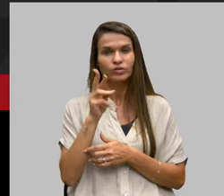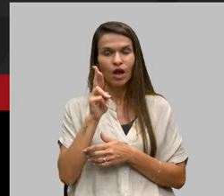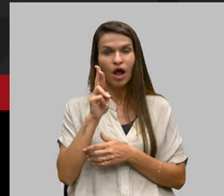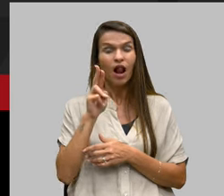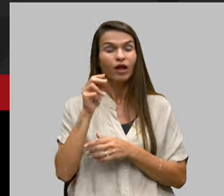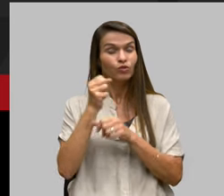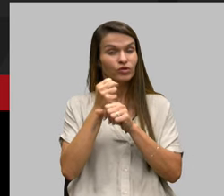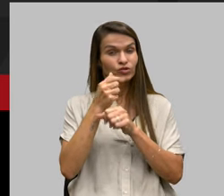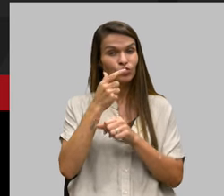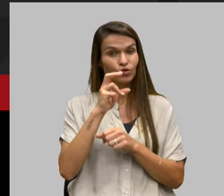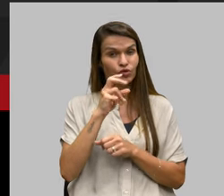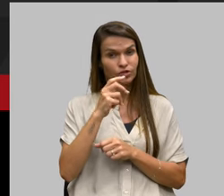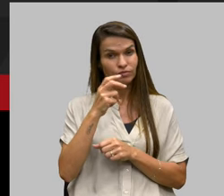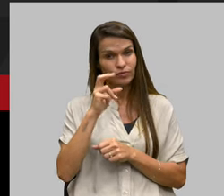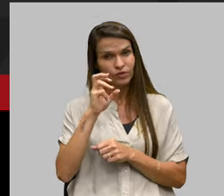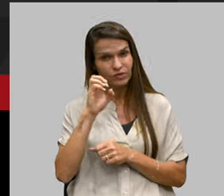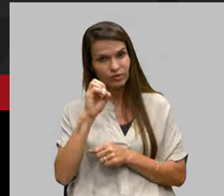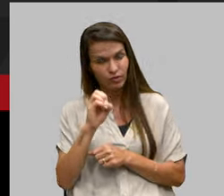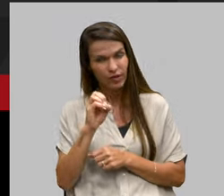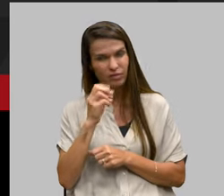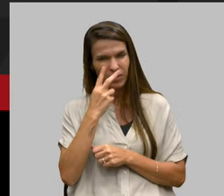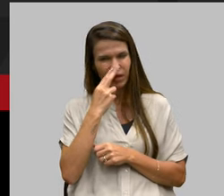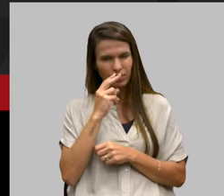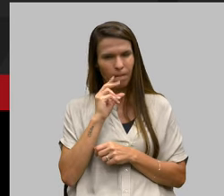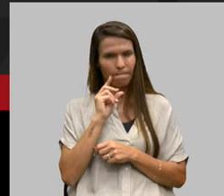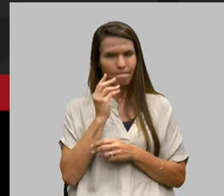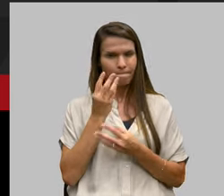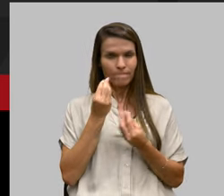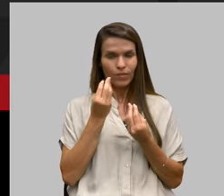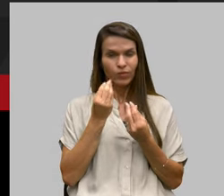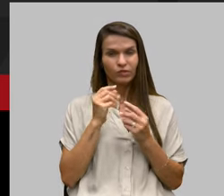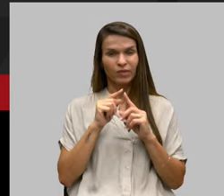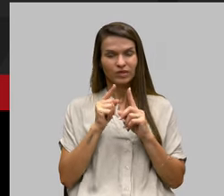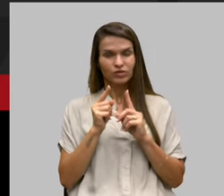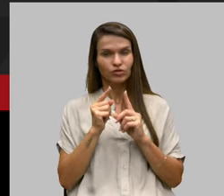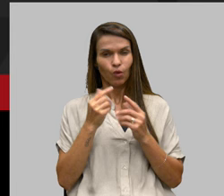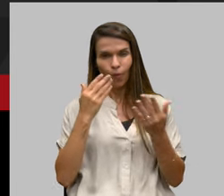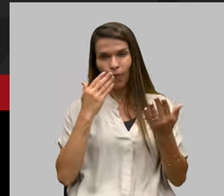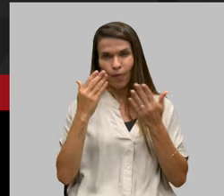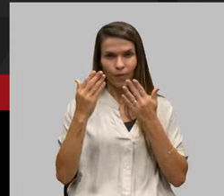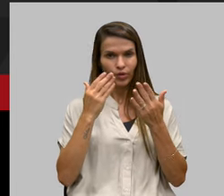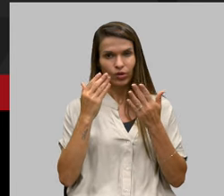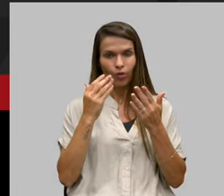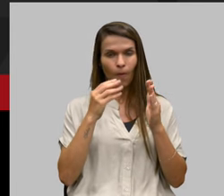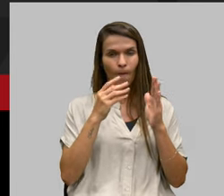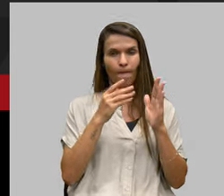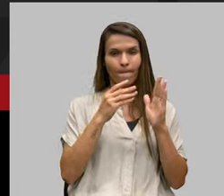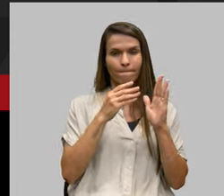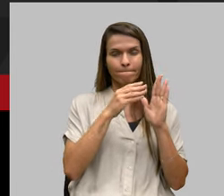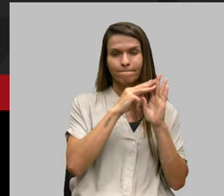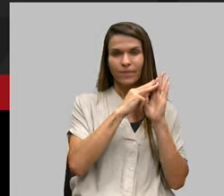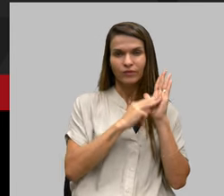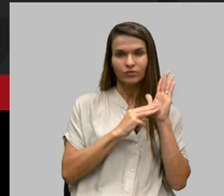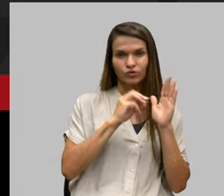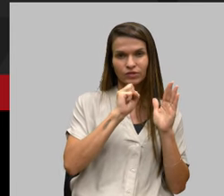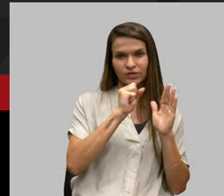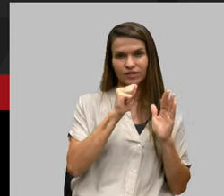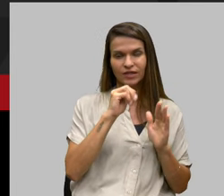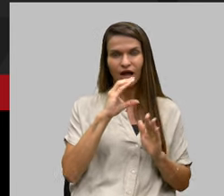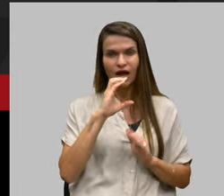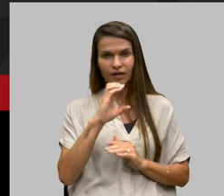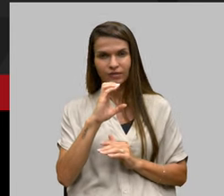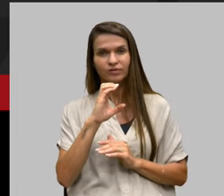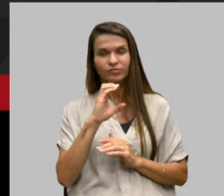eh parece muito mais R 4 milhões rea quando a gente comparou com o método saque era praticamente a gente financiar pelo